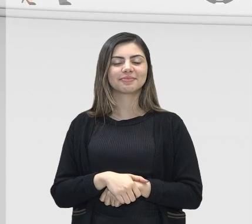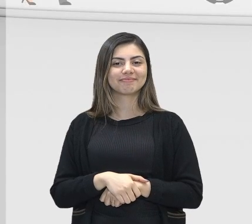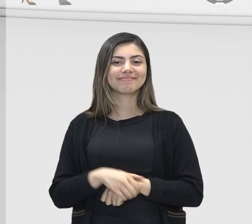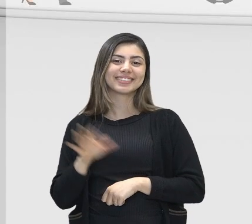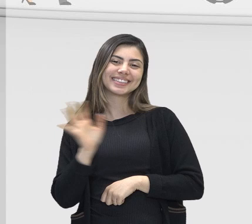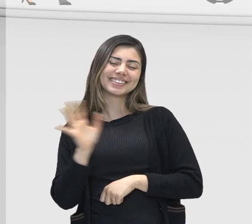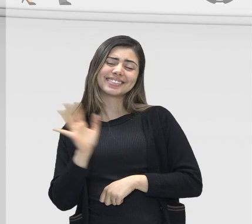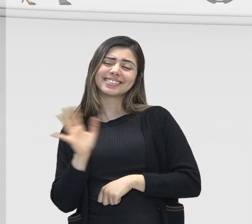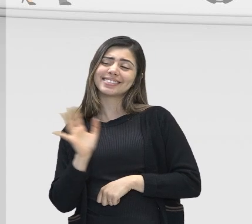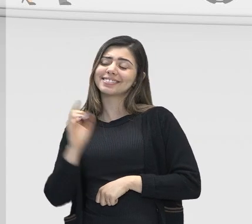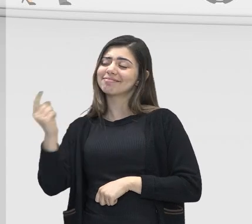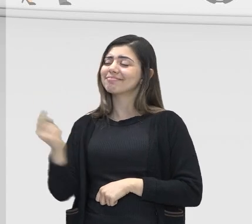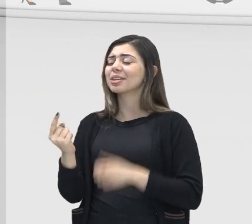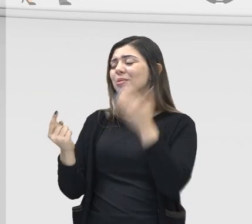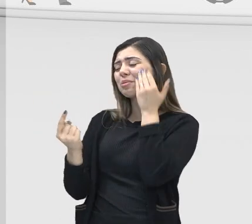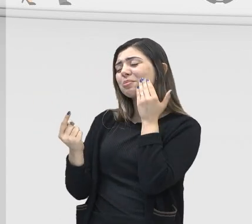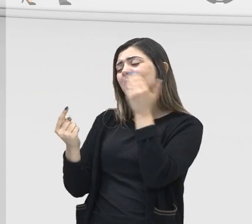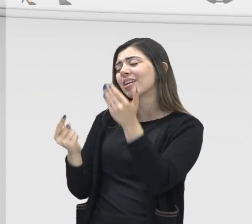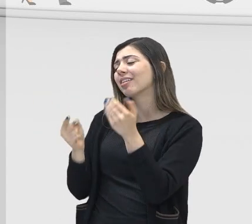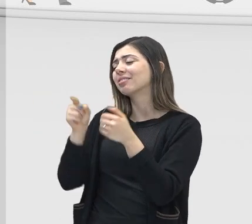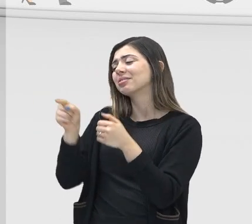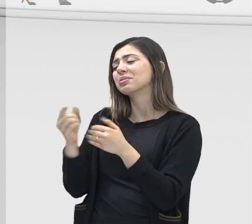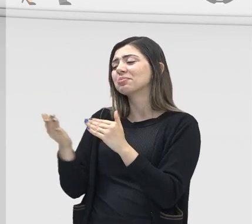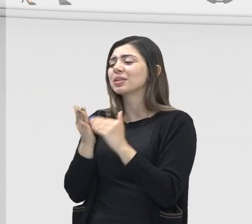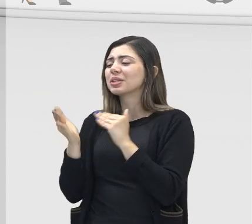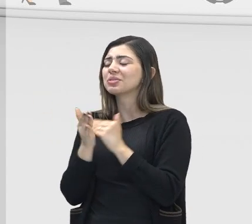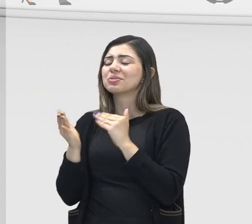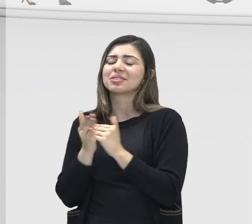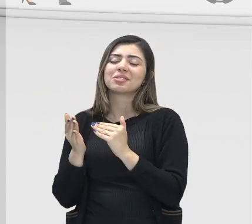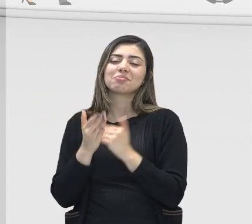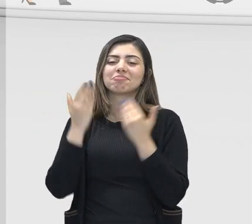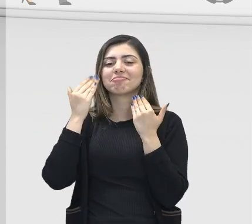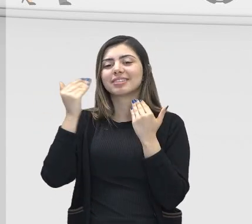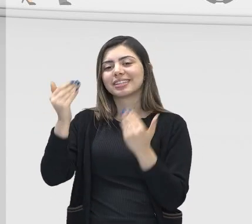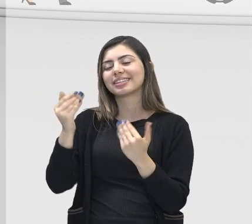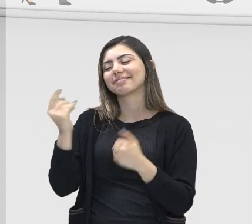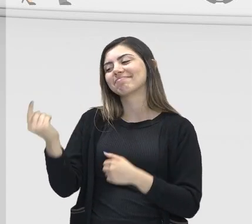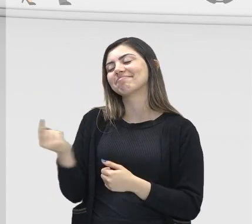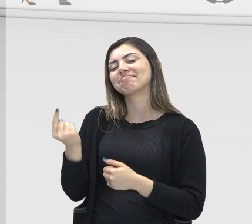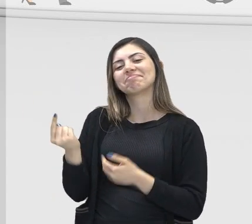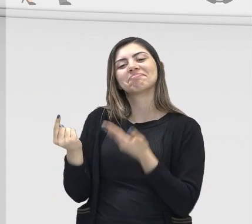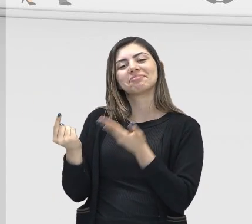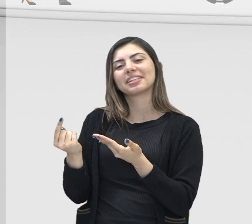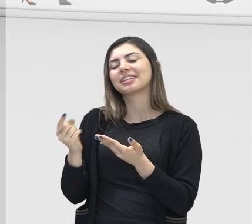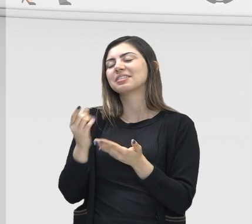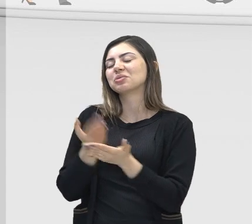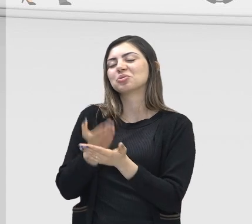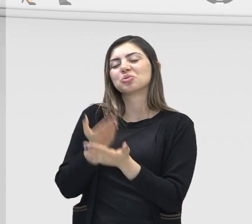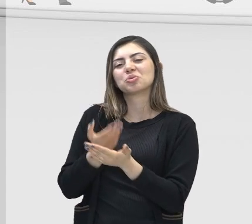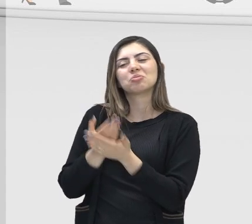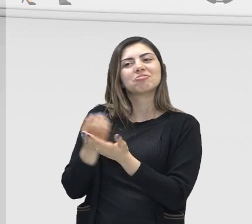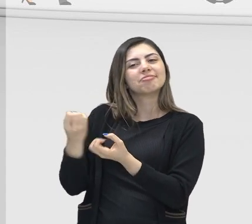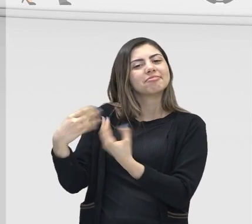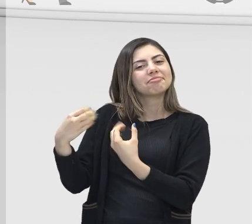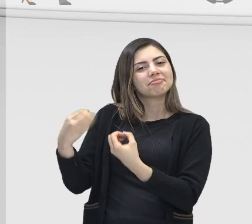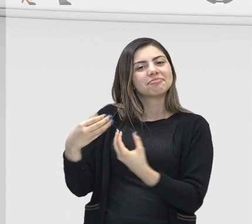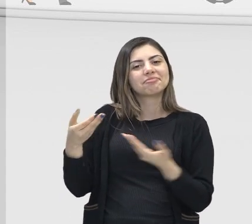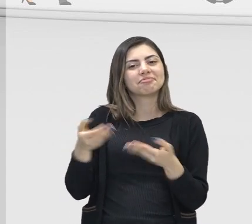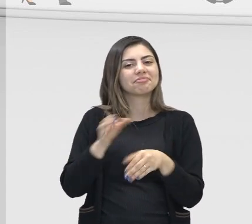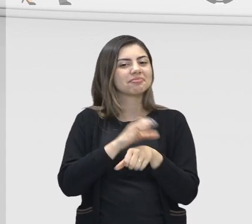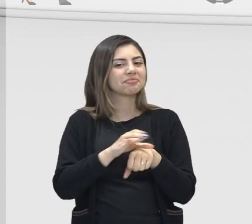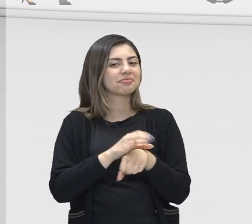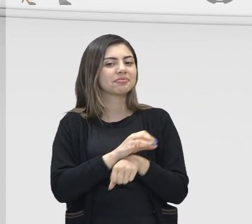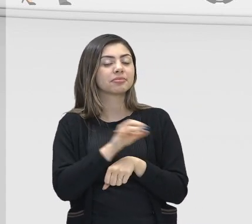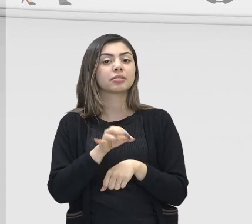Tchau, Curumim, obrigado por tudo aí, né? Quanta coisa, né, o nosso querido aí não trouxe ao longo do nosso curso. E ele falou